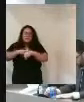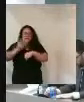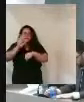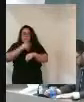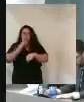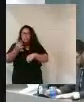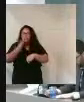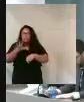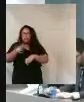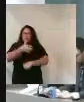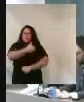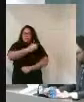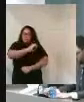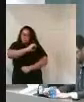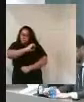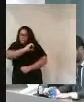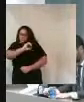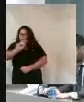digo que ele